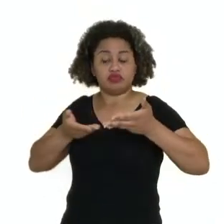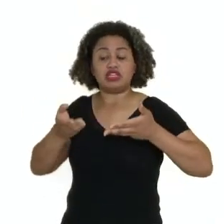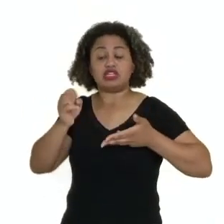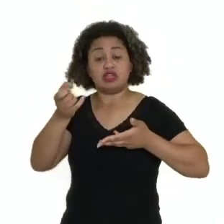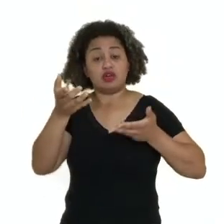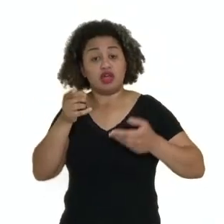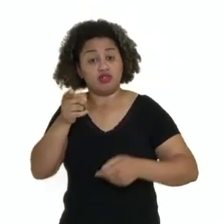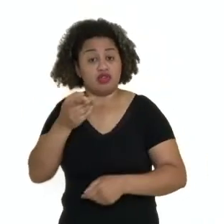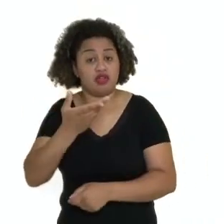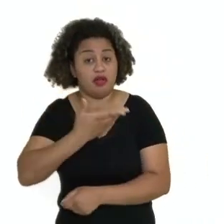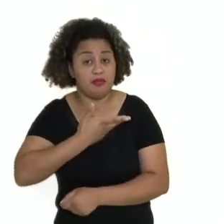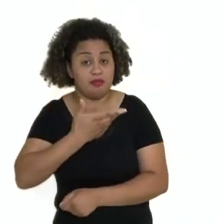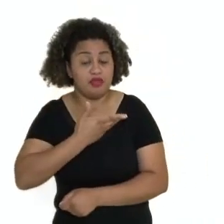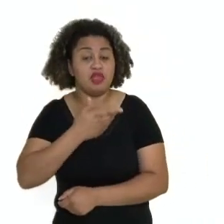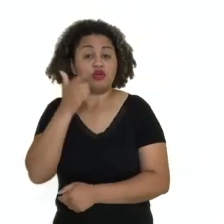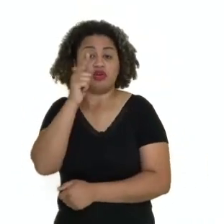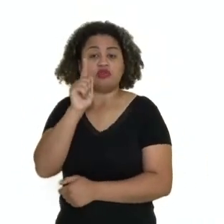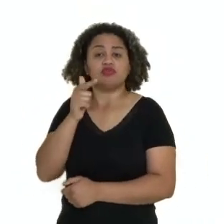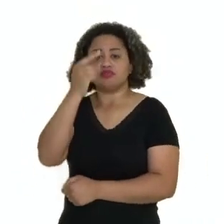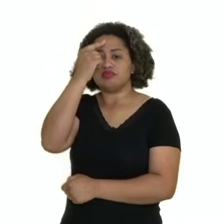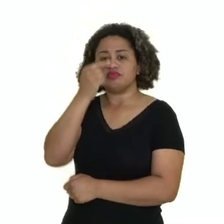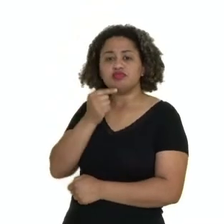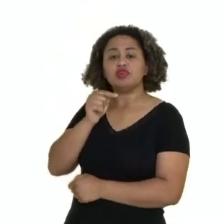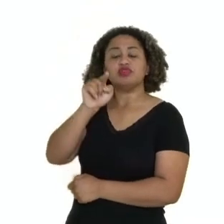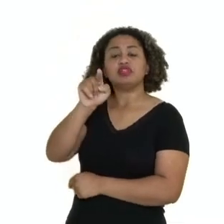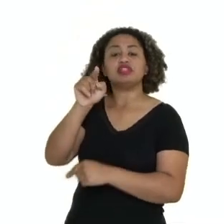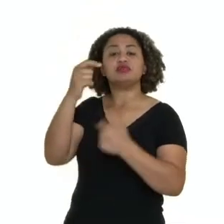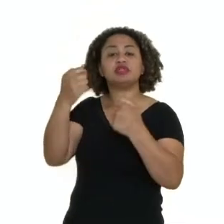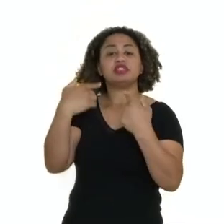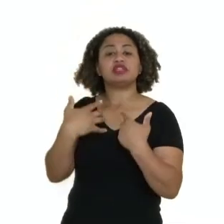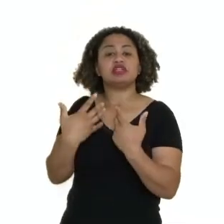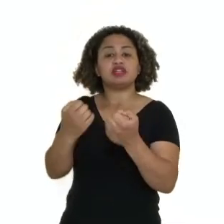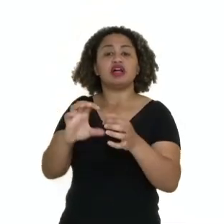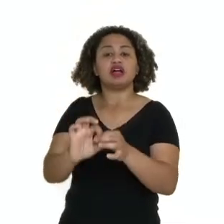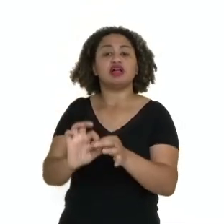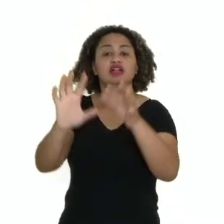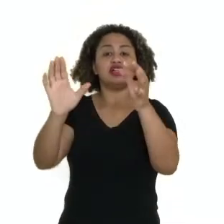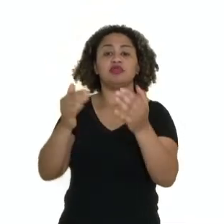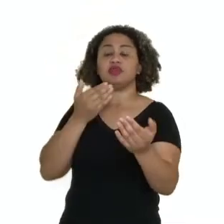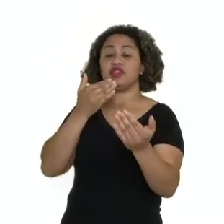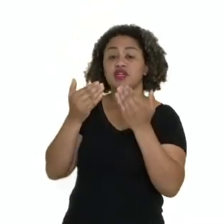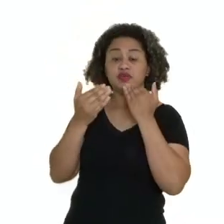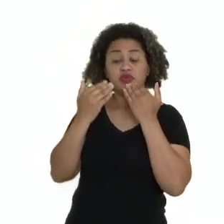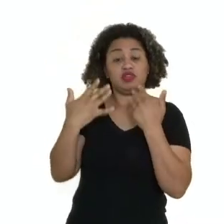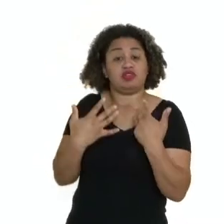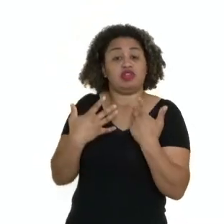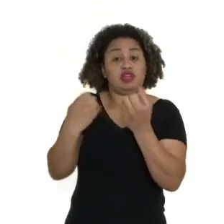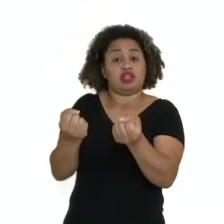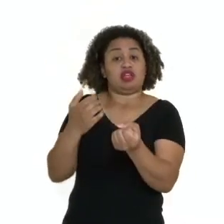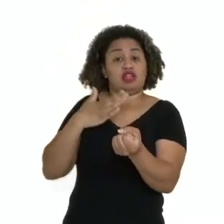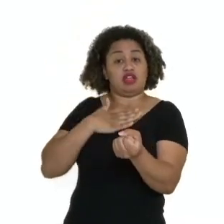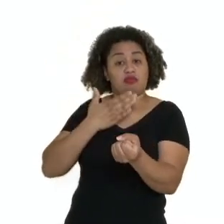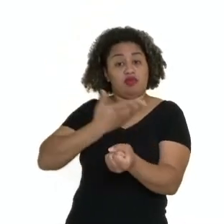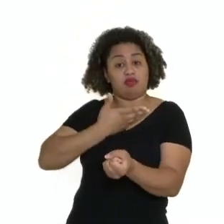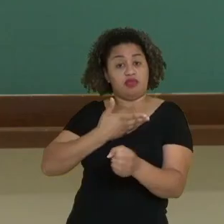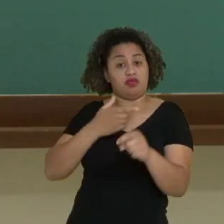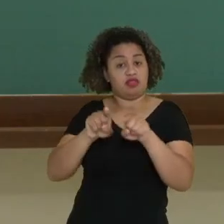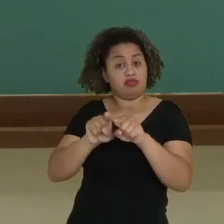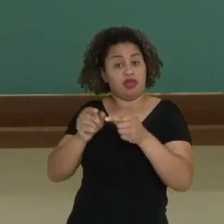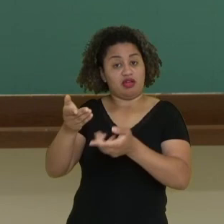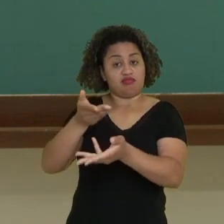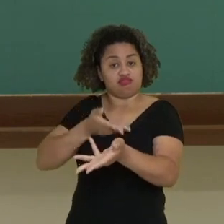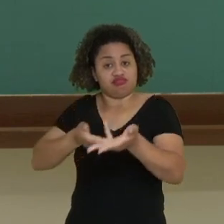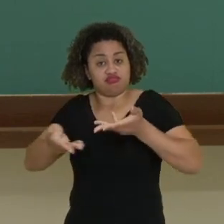como amigo e acessar o seu perfil, você precisa autorizar o pedido e se tornar meu amigo também.